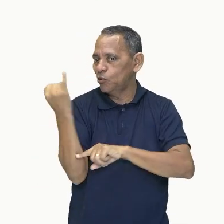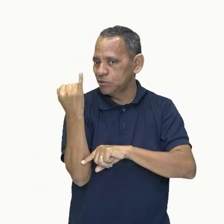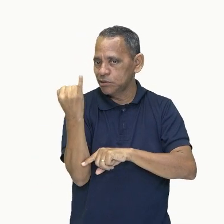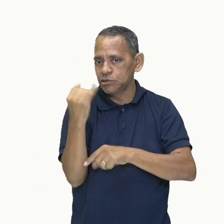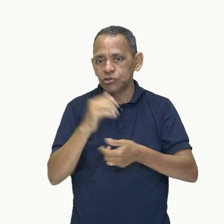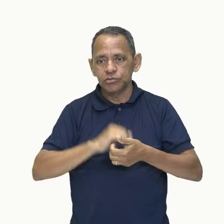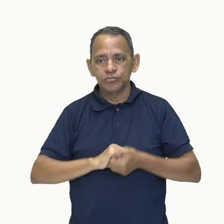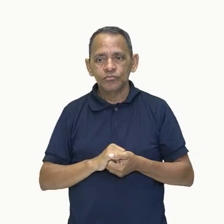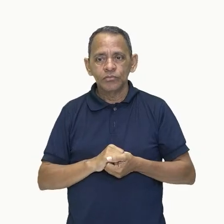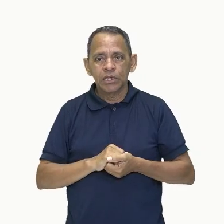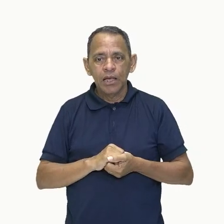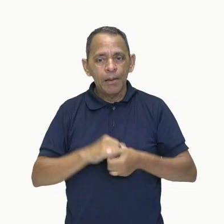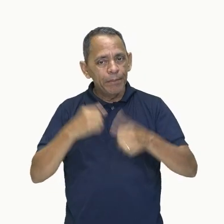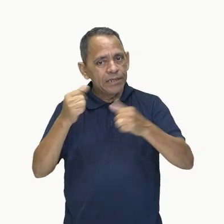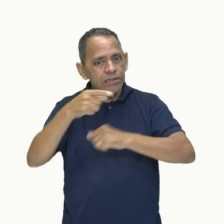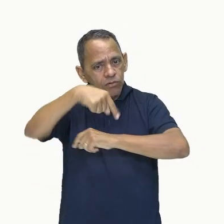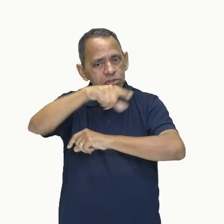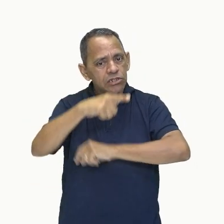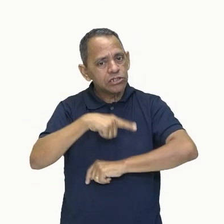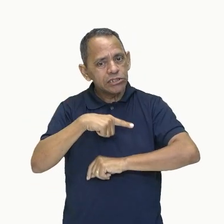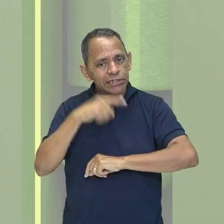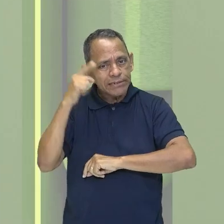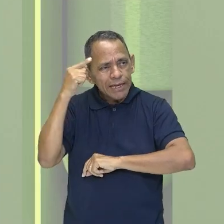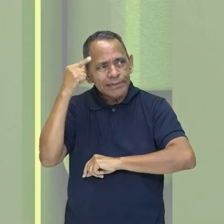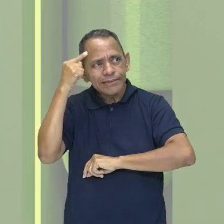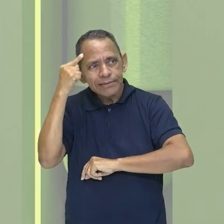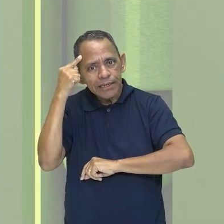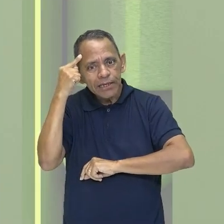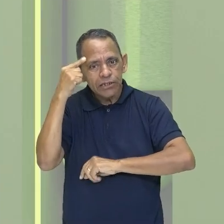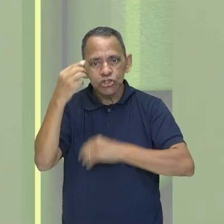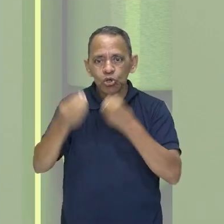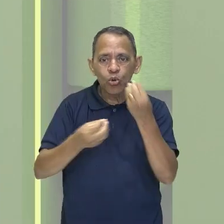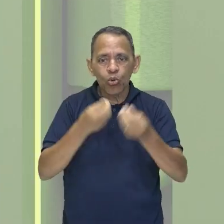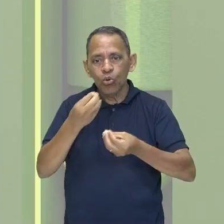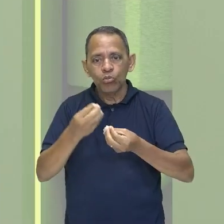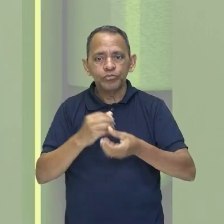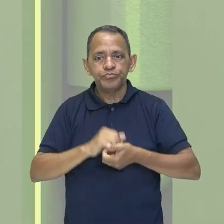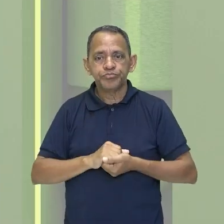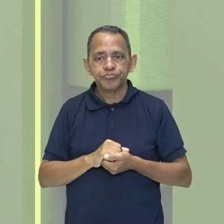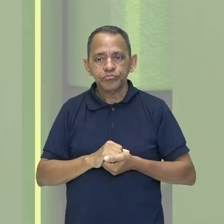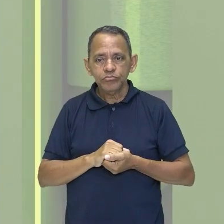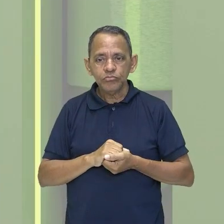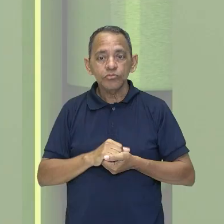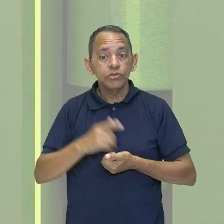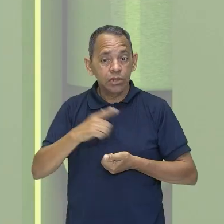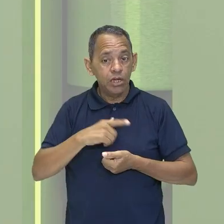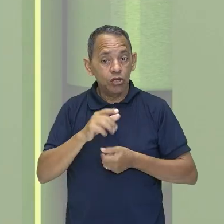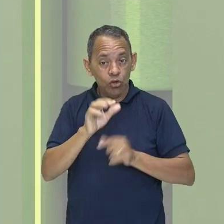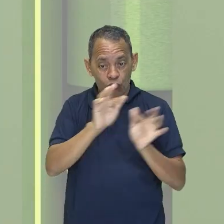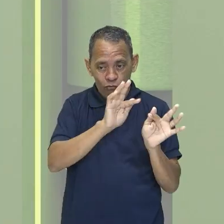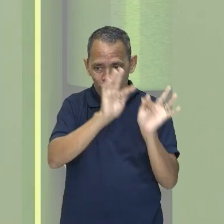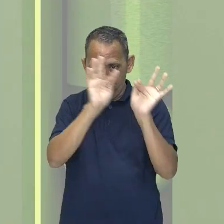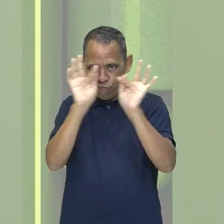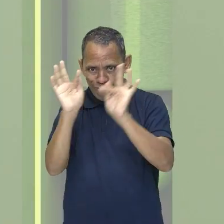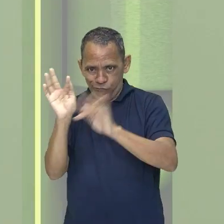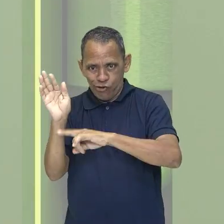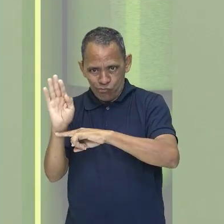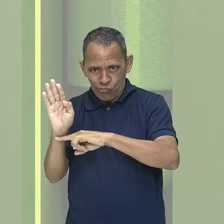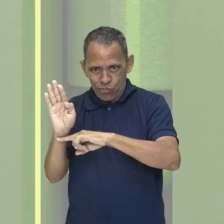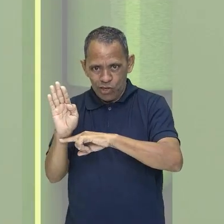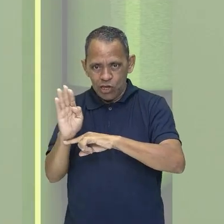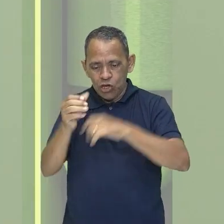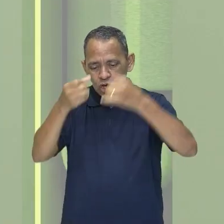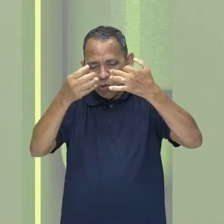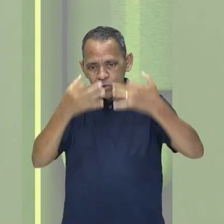ter esta noção. Então agora eu gostaria de trazer um vídeo para vocês que vai falar aí